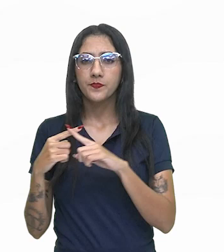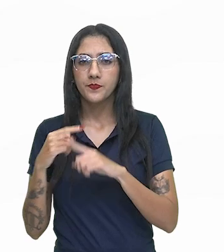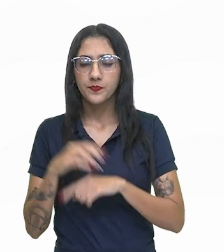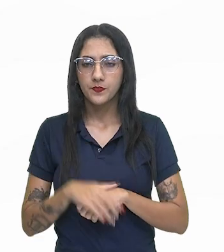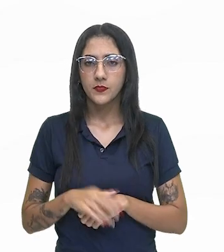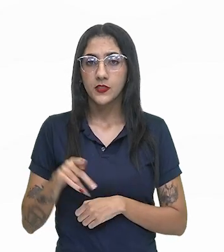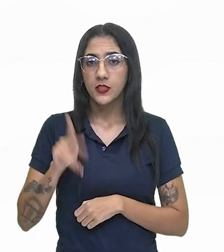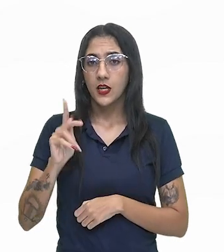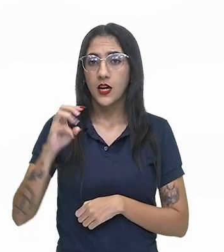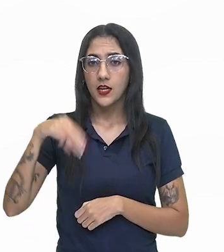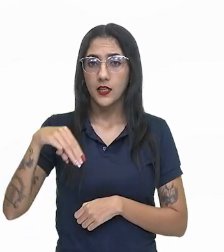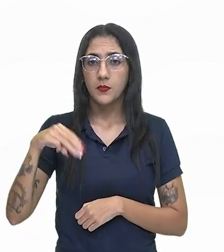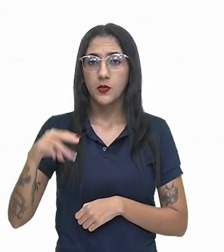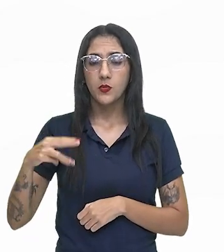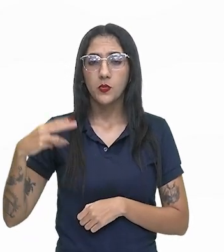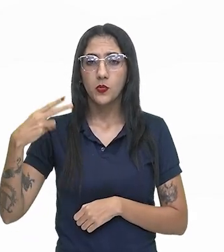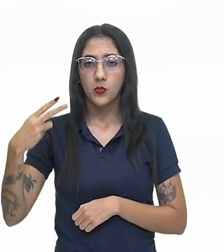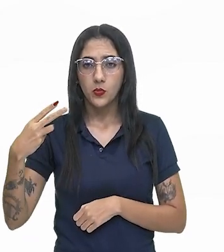cúbico,